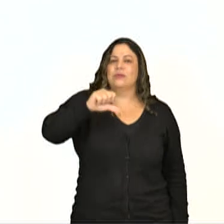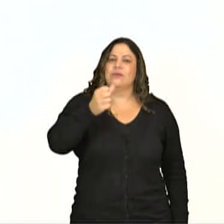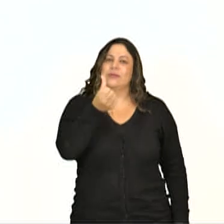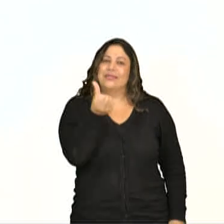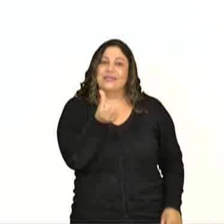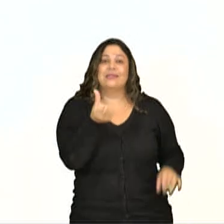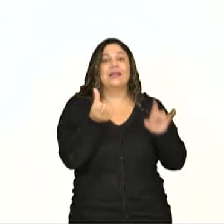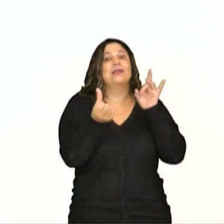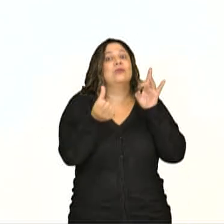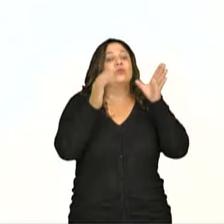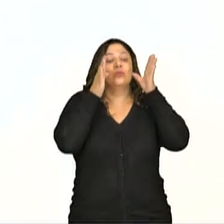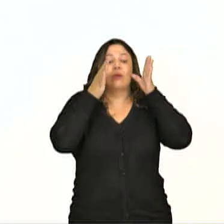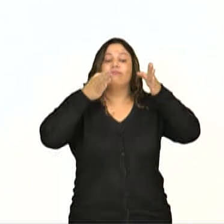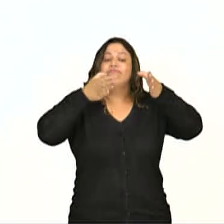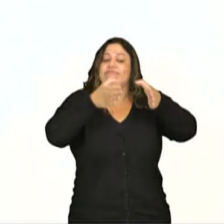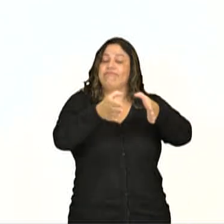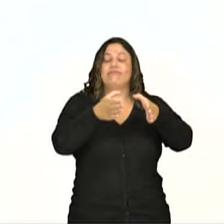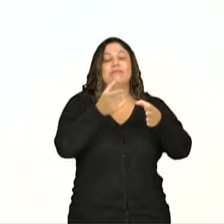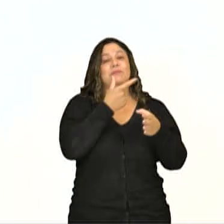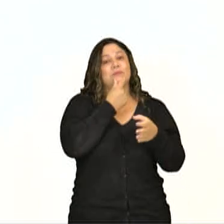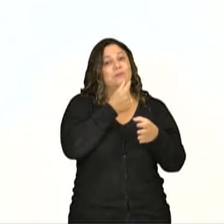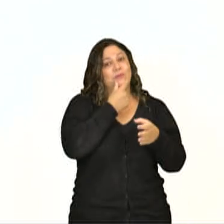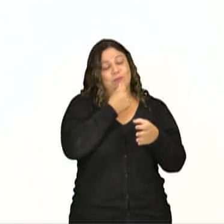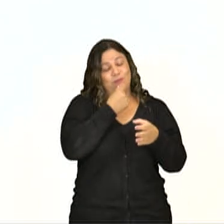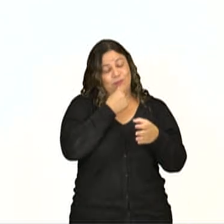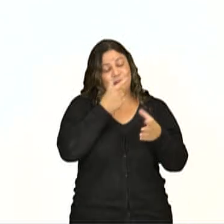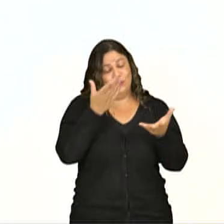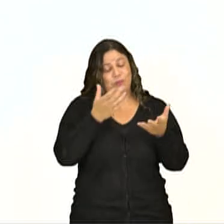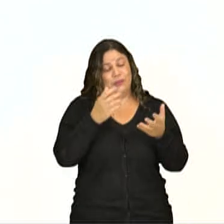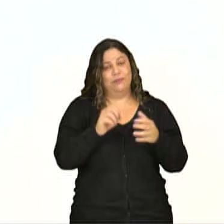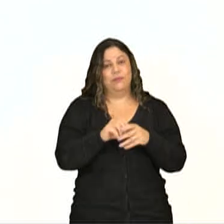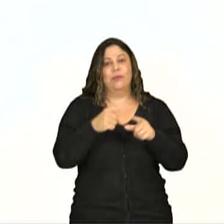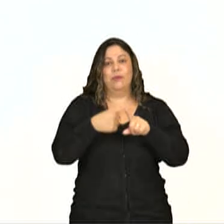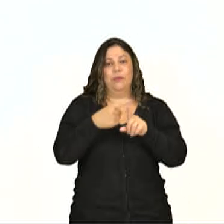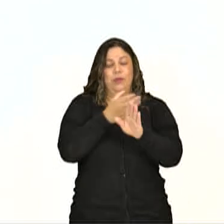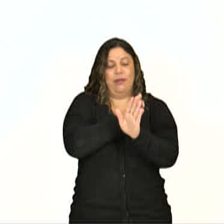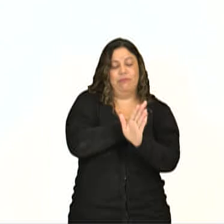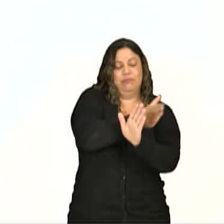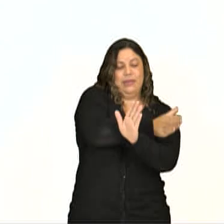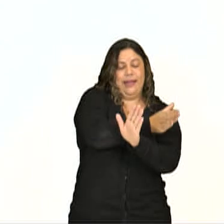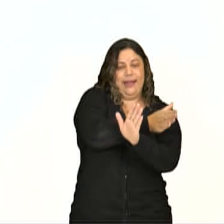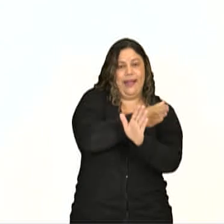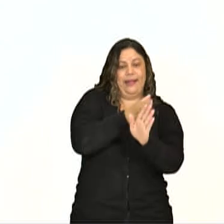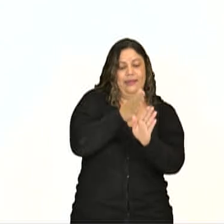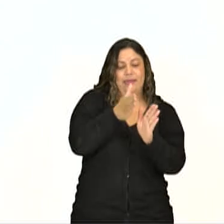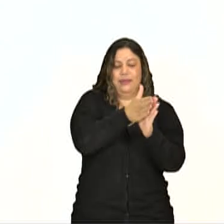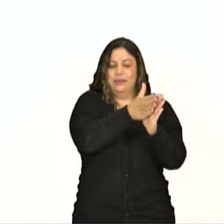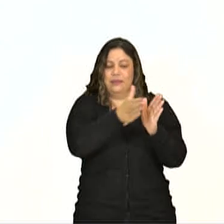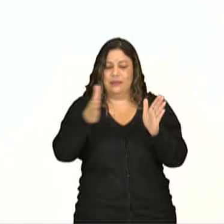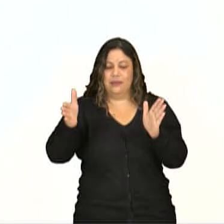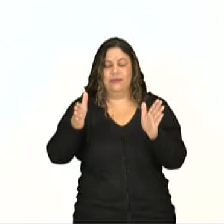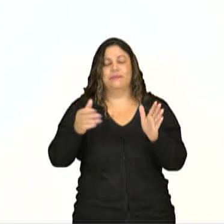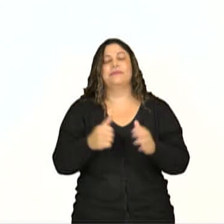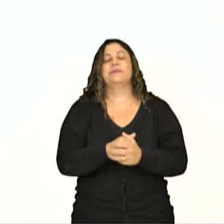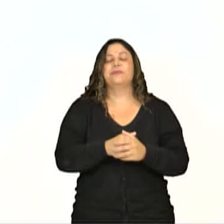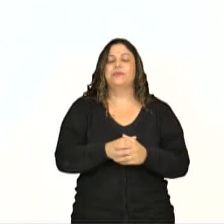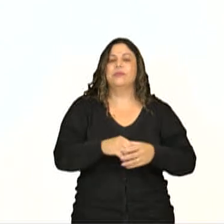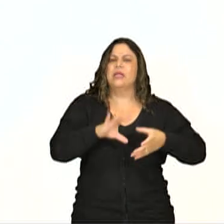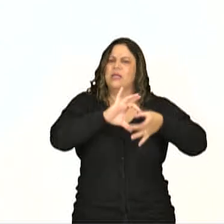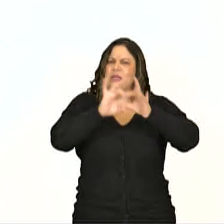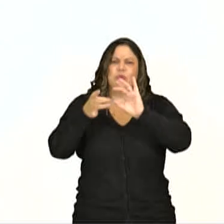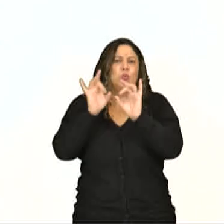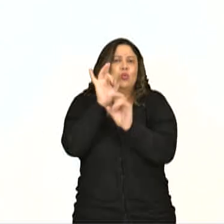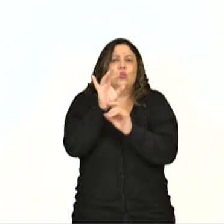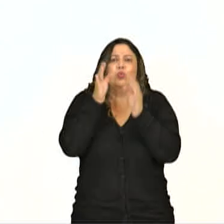quando iniciaram novamente, porque teve uma ruptura, os Jogos Olímpicos, tá? De verão. Então, só